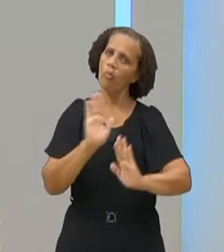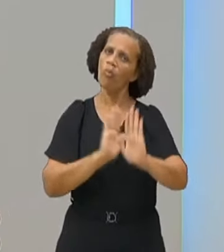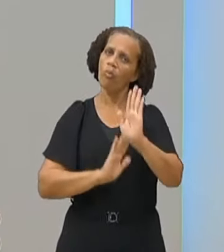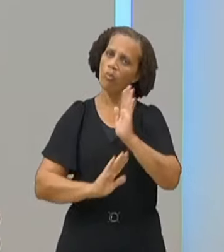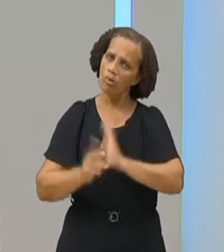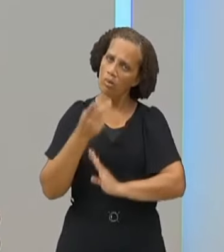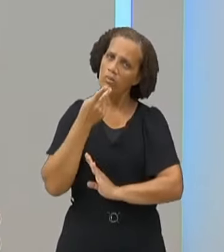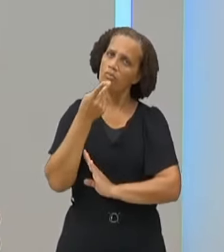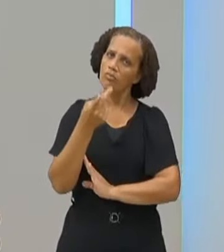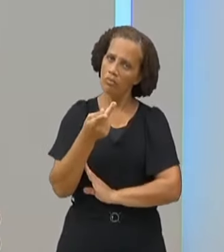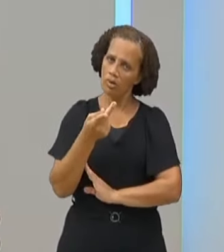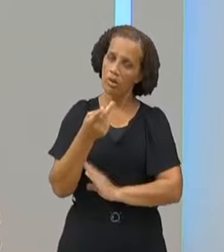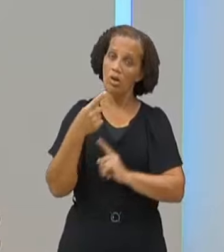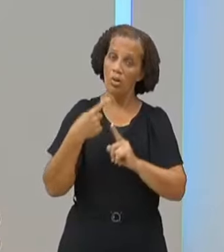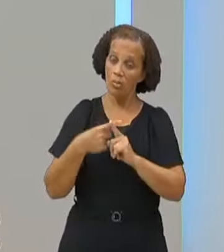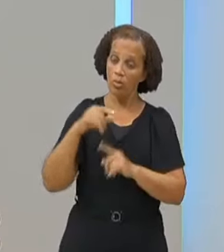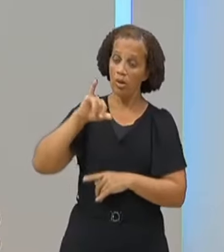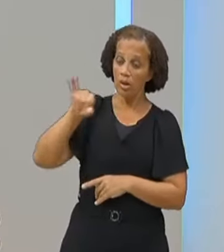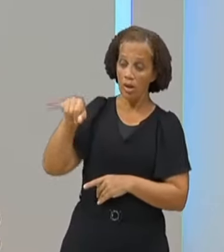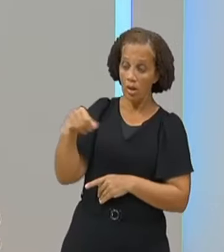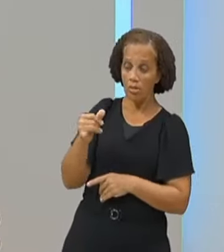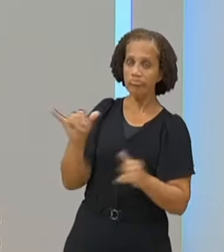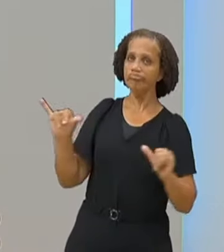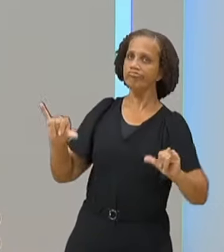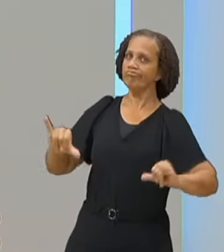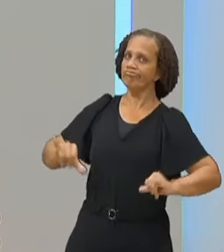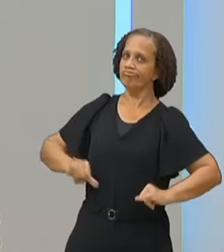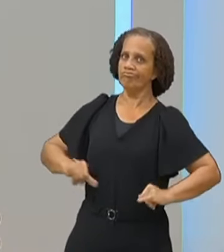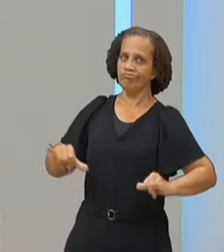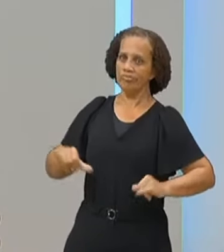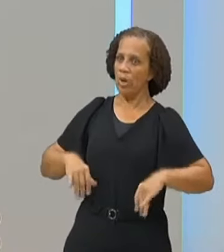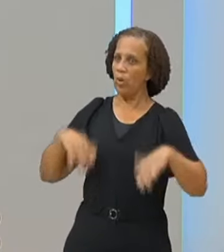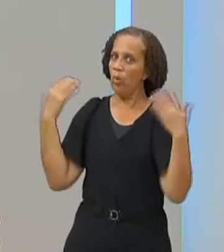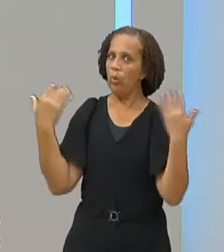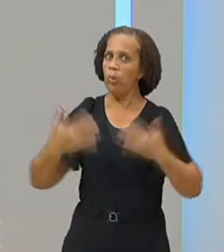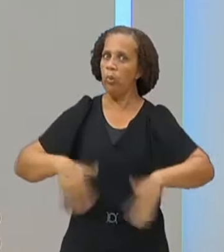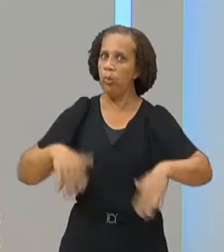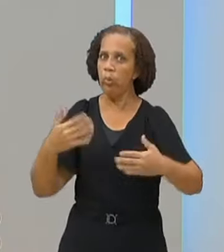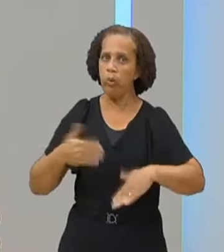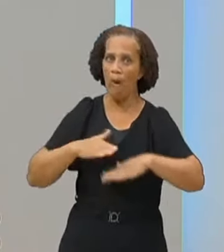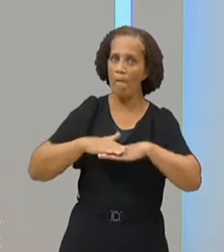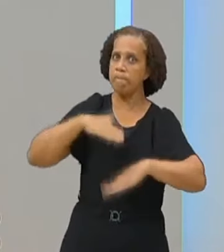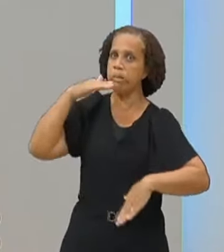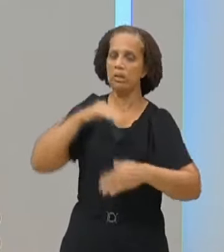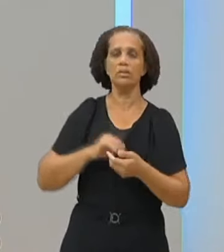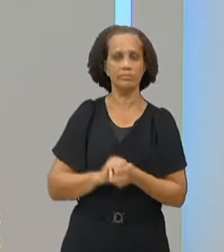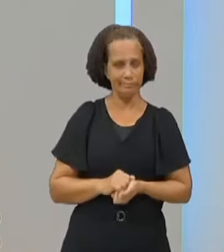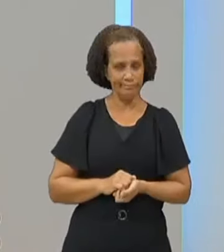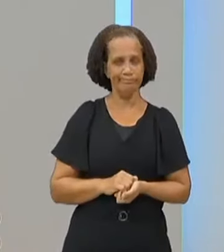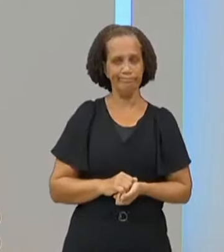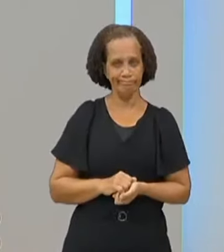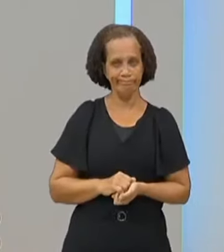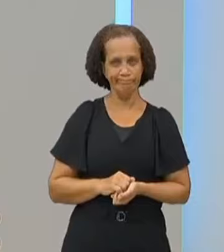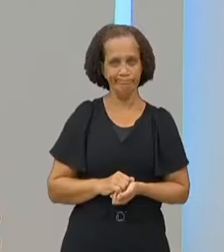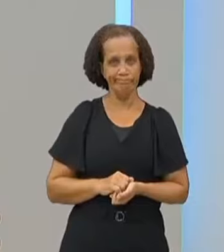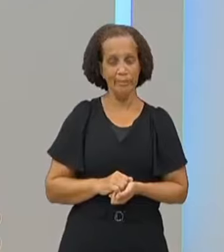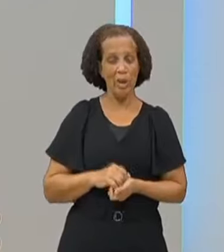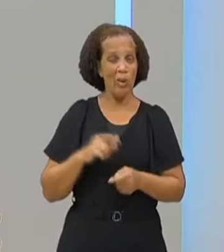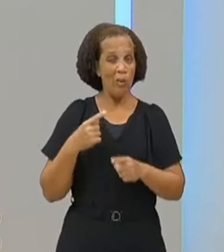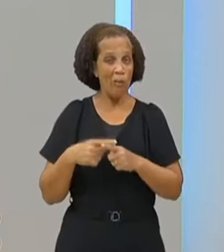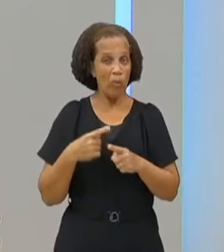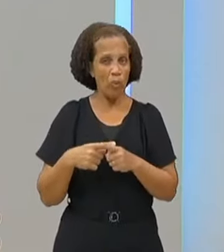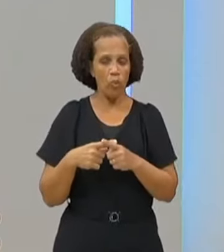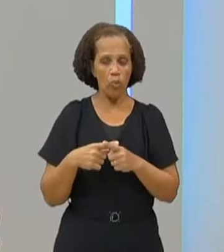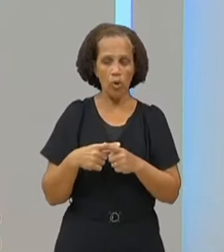você diz, que o sofrimento de Jó foi muito grande. E tem muita gente que diz que sofre como ele, mas não sofre um terço, não é? Não